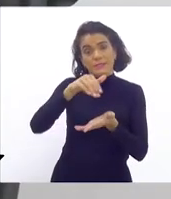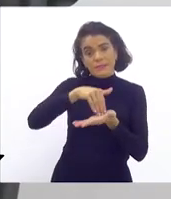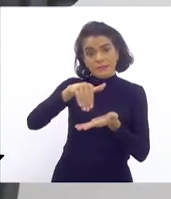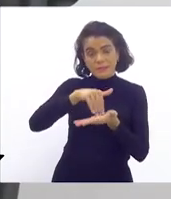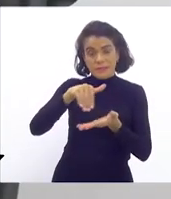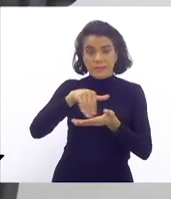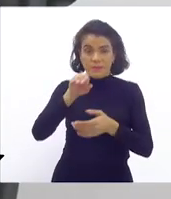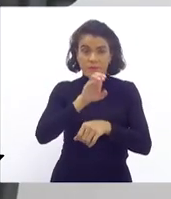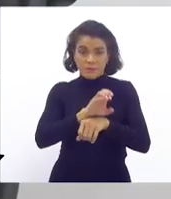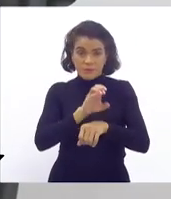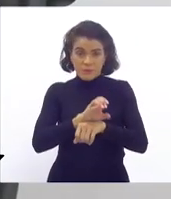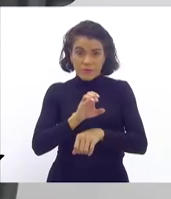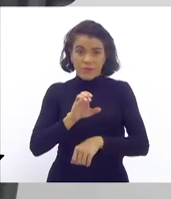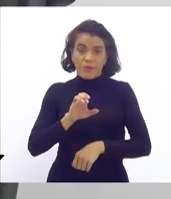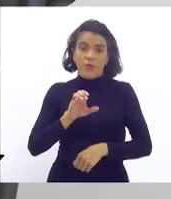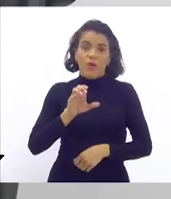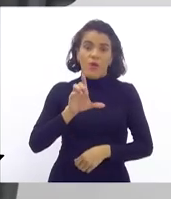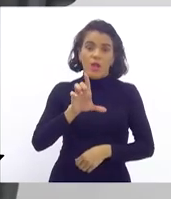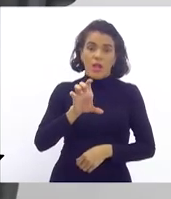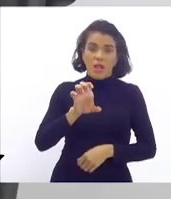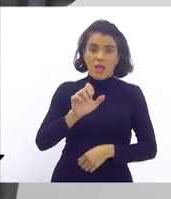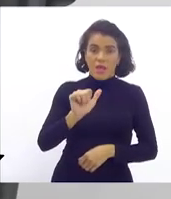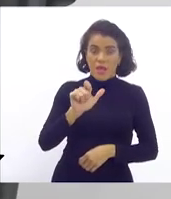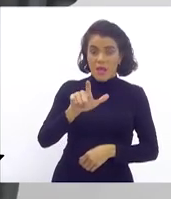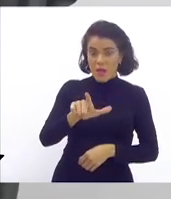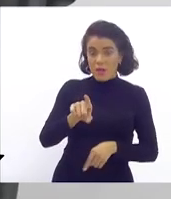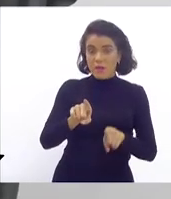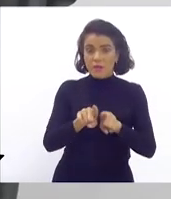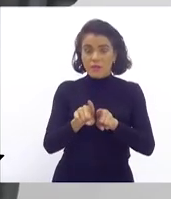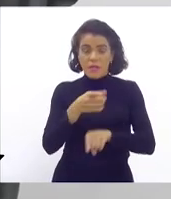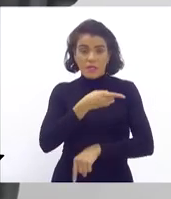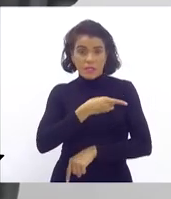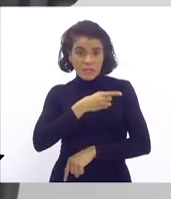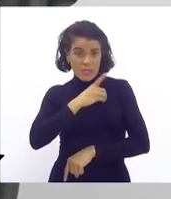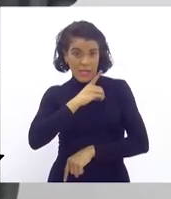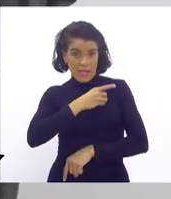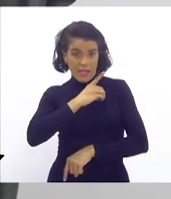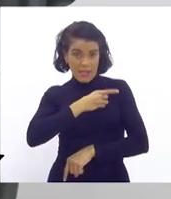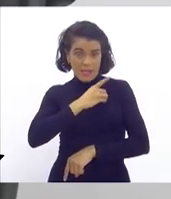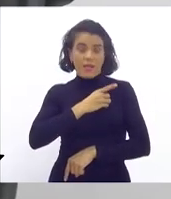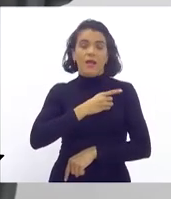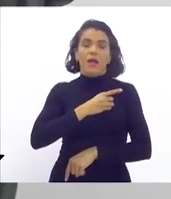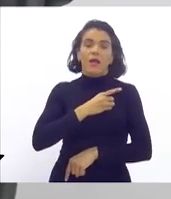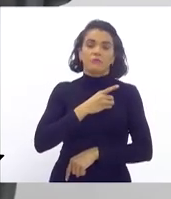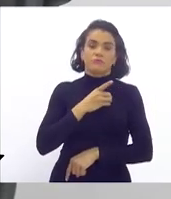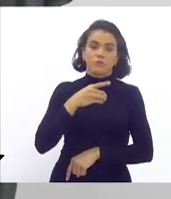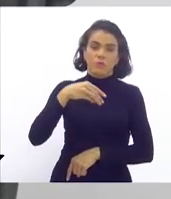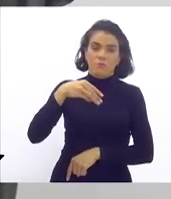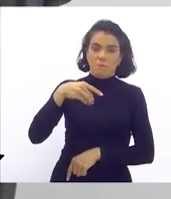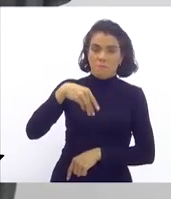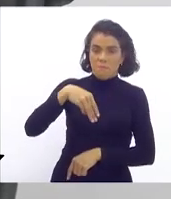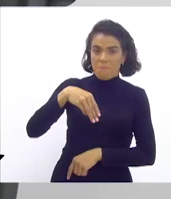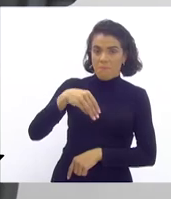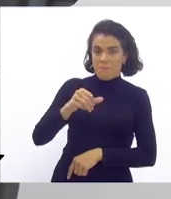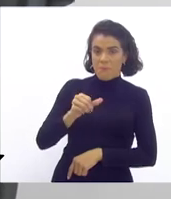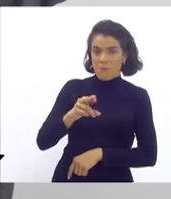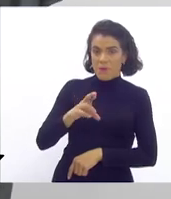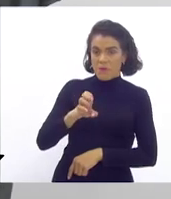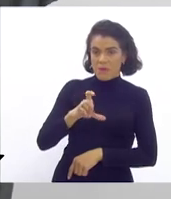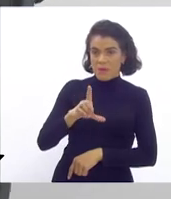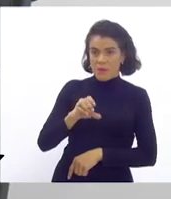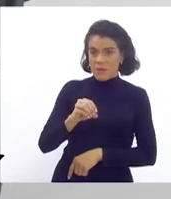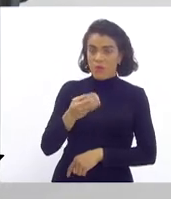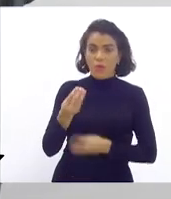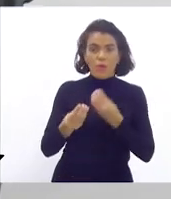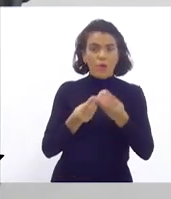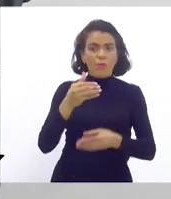Deputado leal e a delegacia de crimes Delegados Então são essas as deliberações como